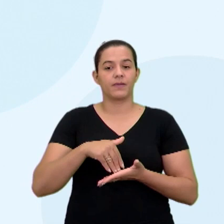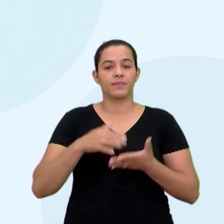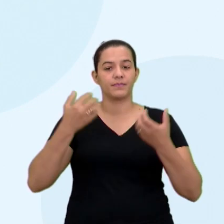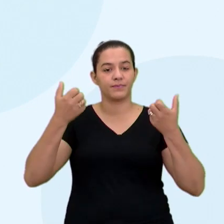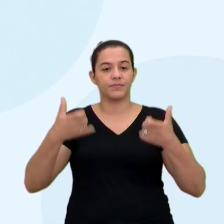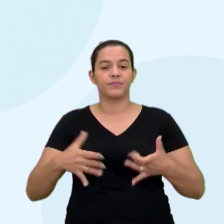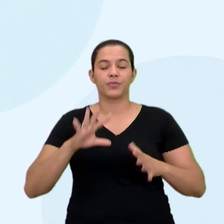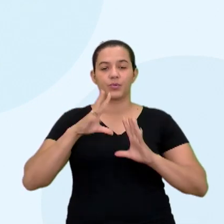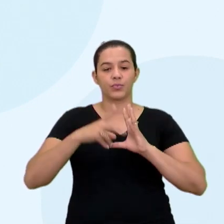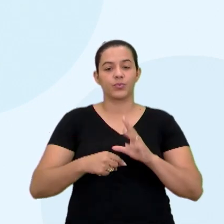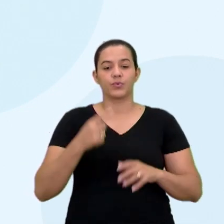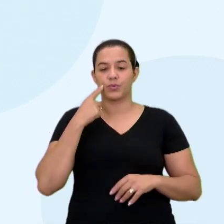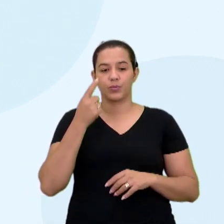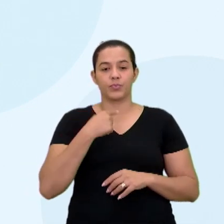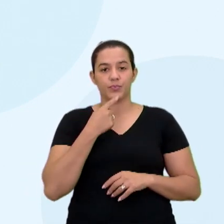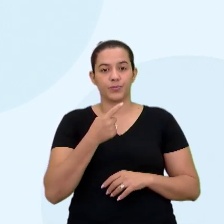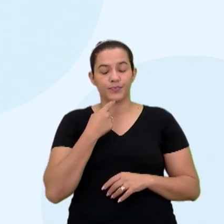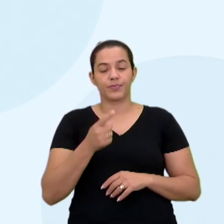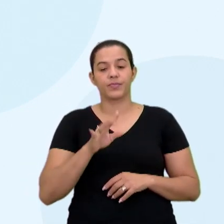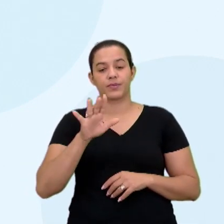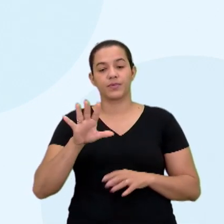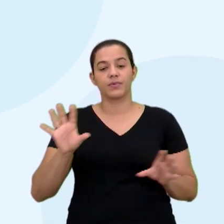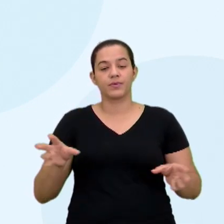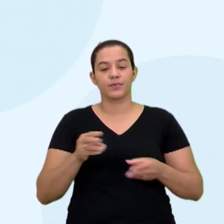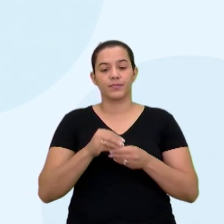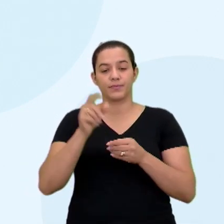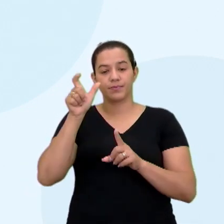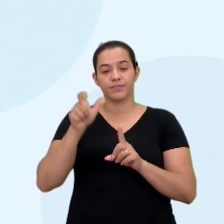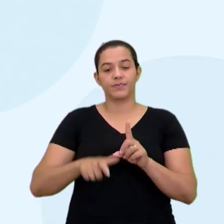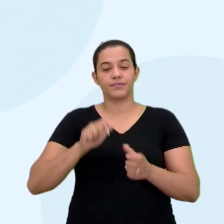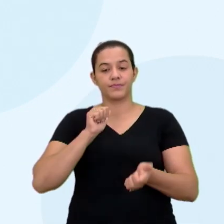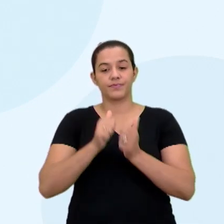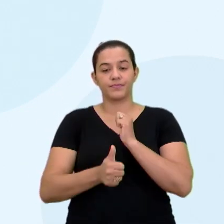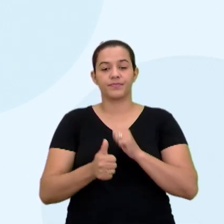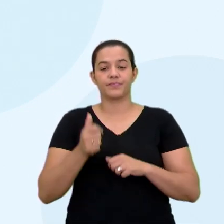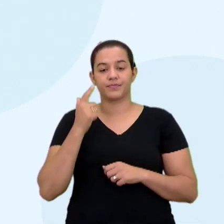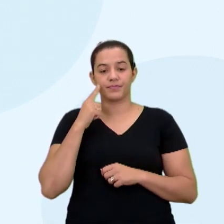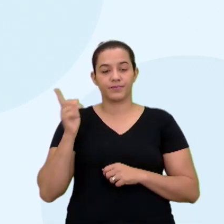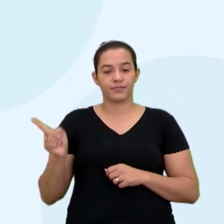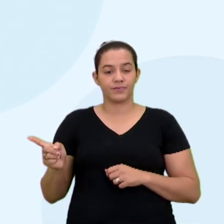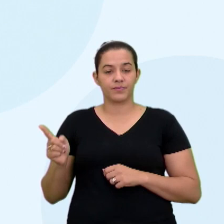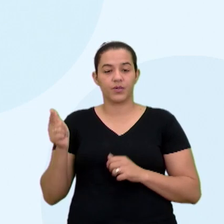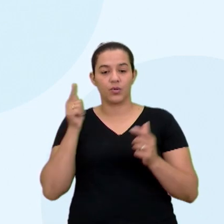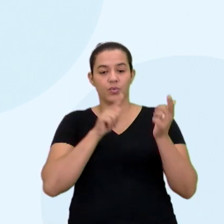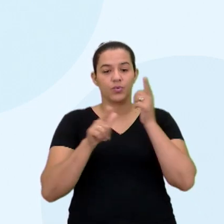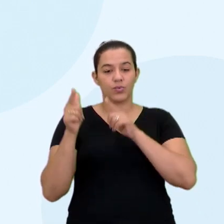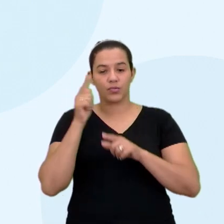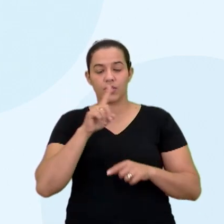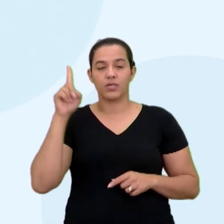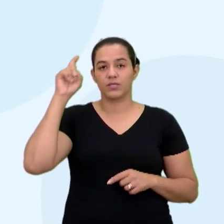tempo de ler tudo, mas ele fala assim, ó, quando atribui-se ao atleta essa questão de superação das